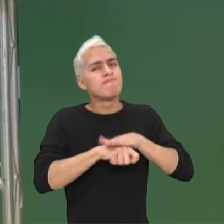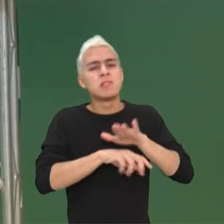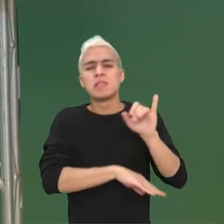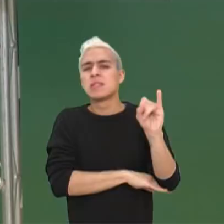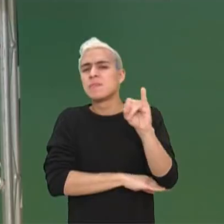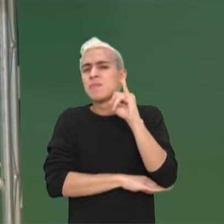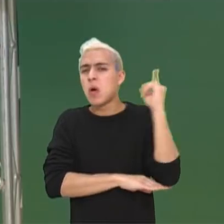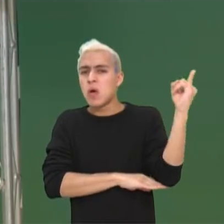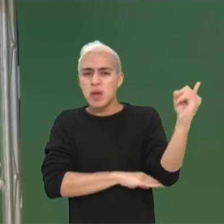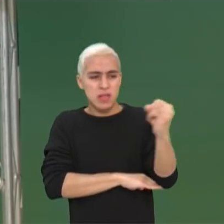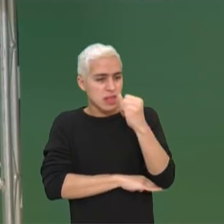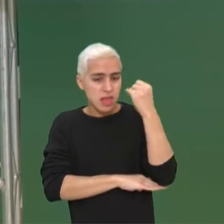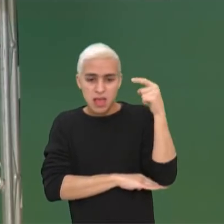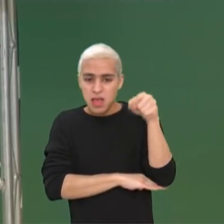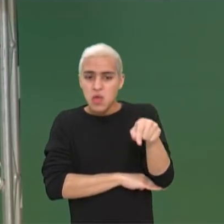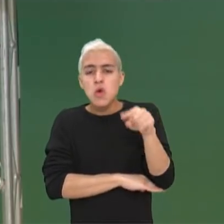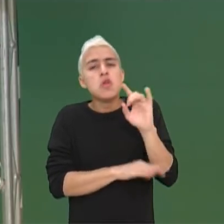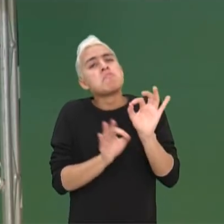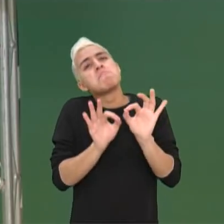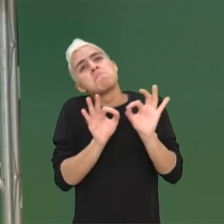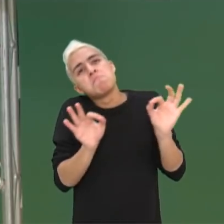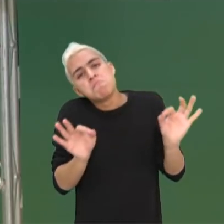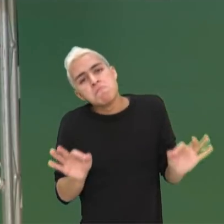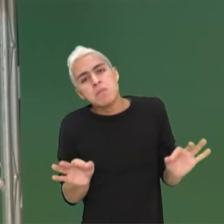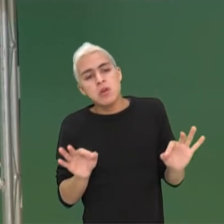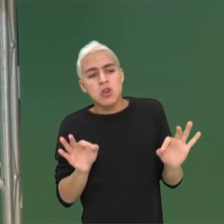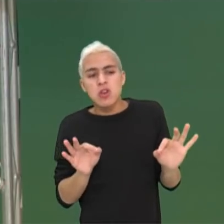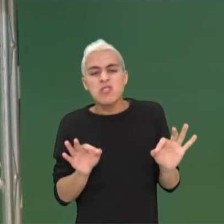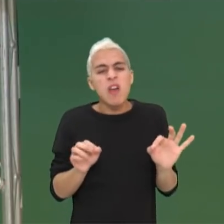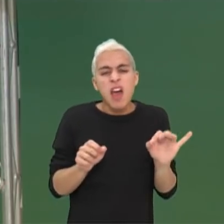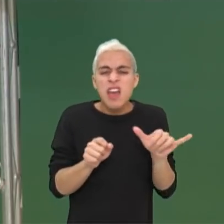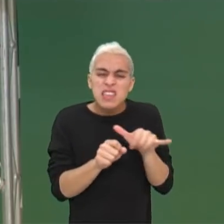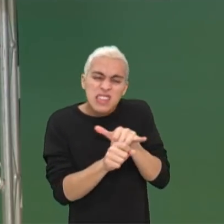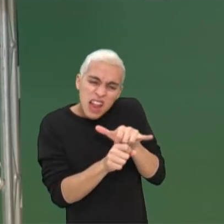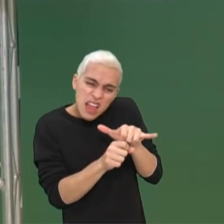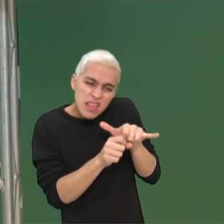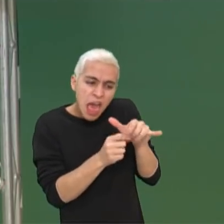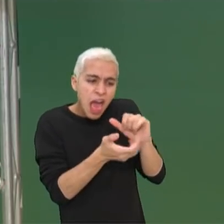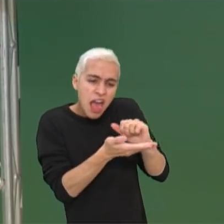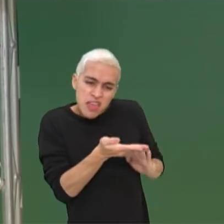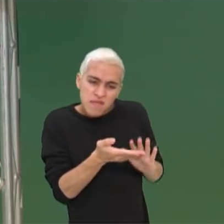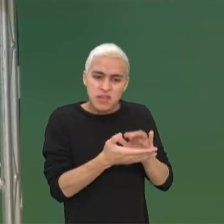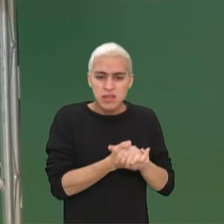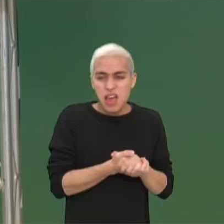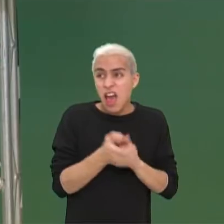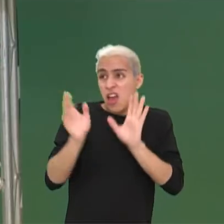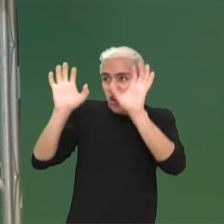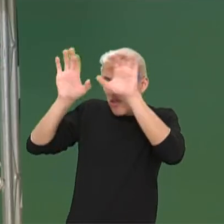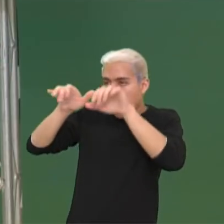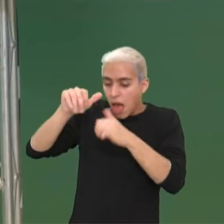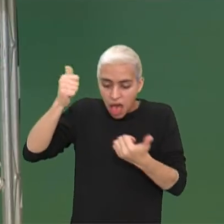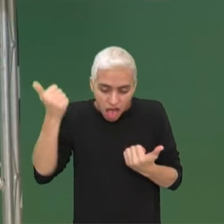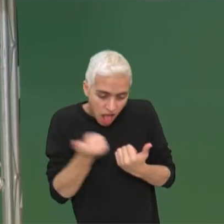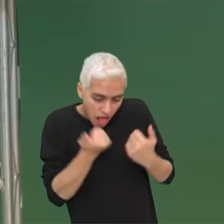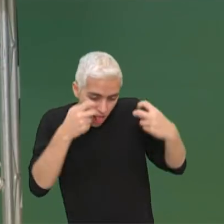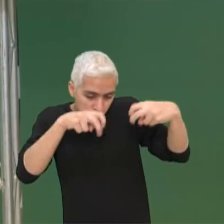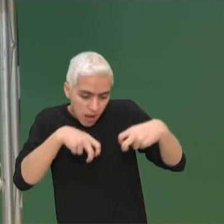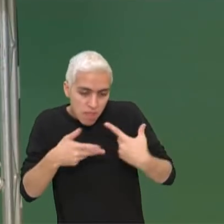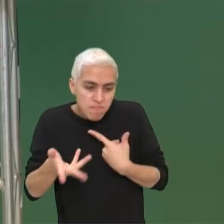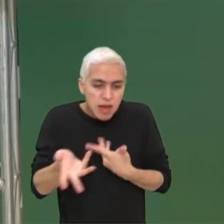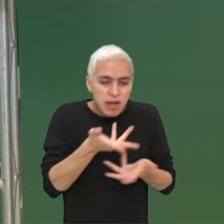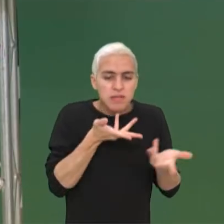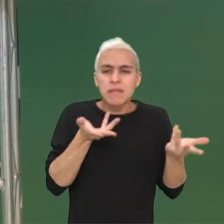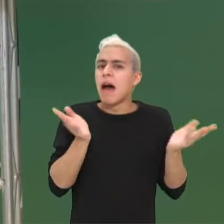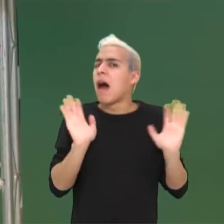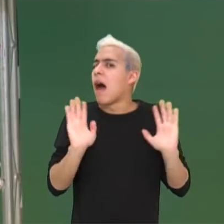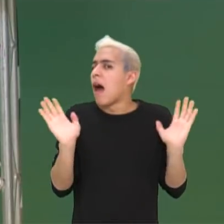muito mais além de um simples refúgio de alguma atividade, né? Choveu, vamos participar de jogos de tabuleiro. A